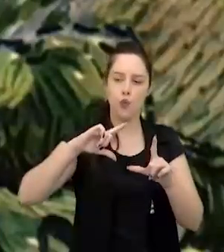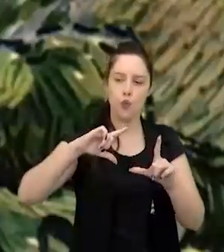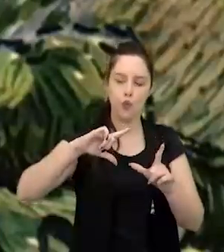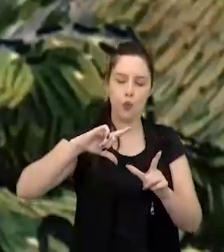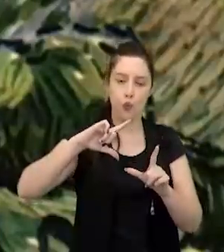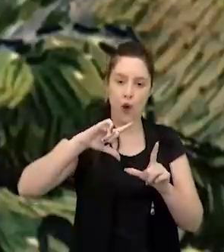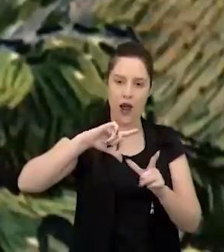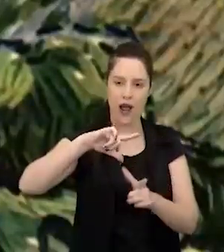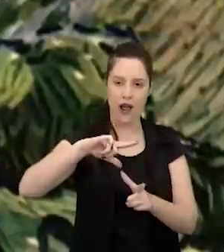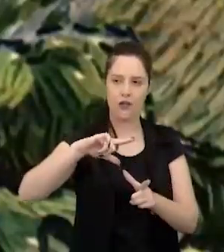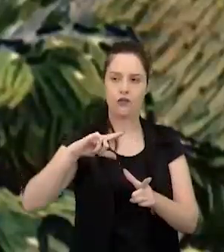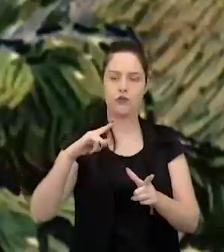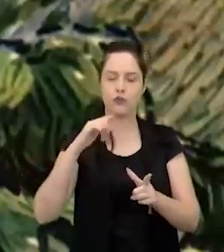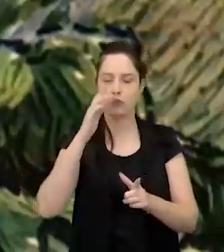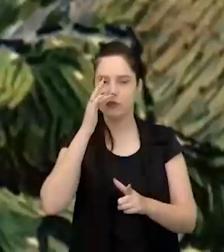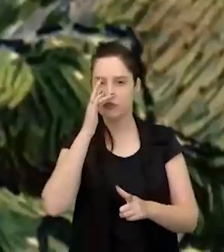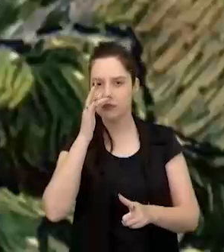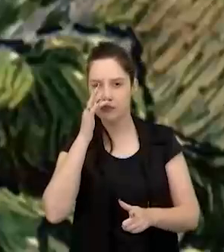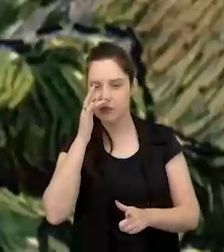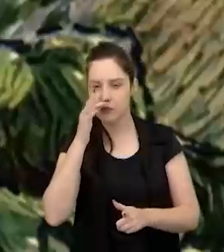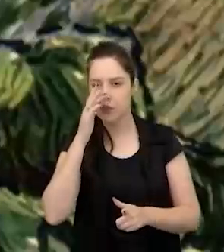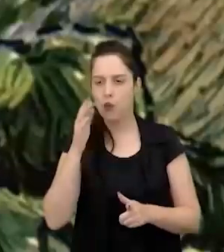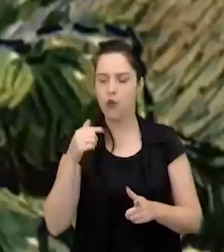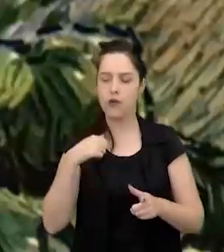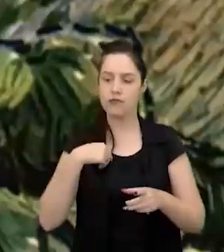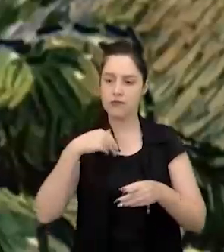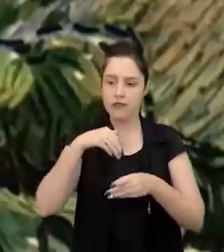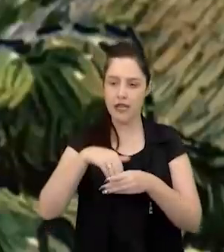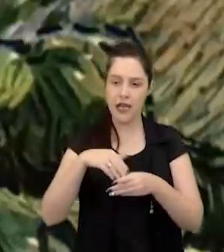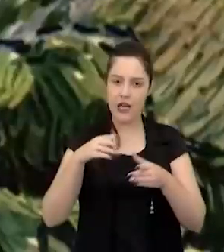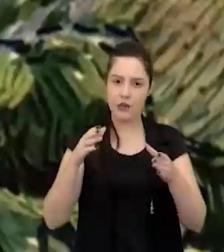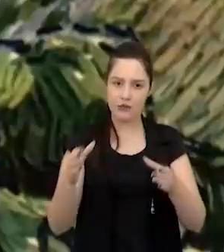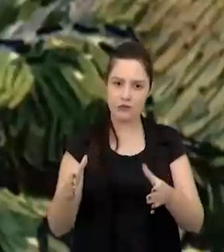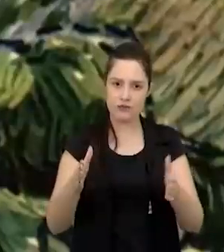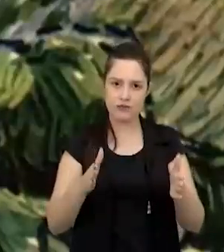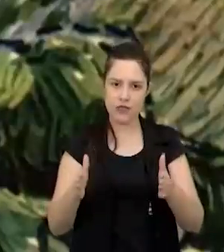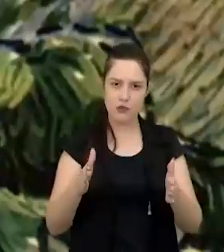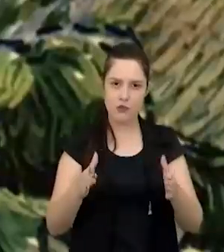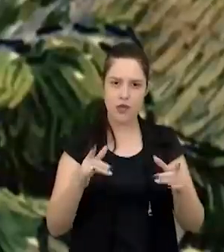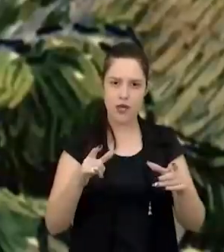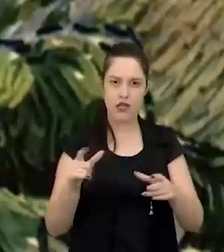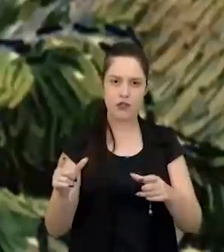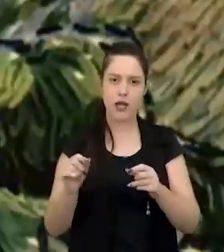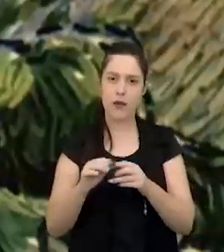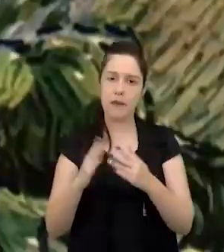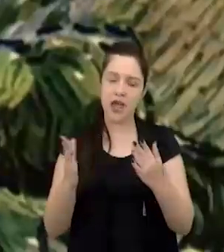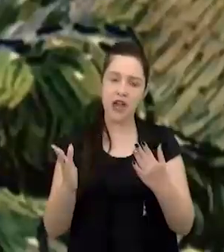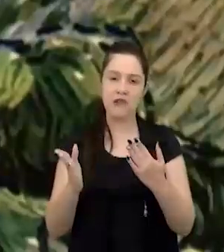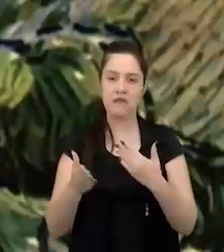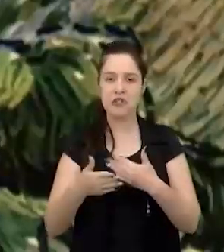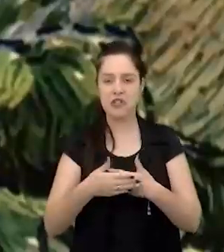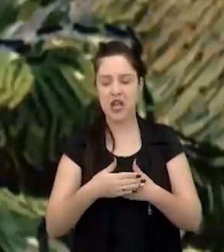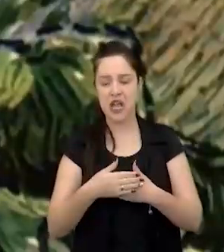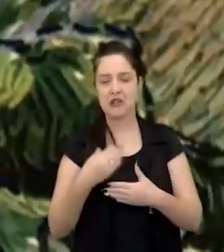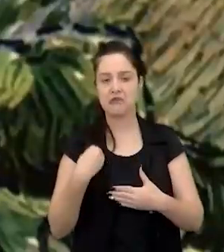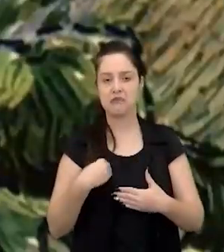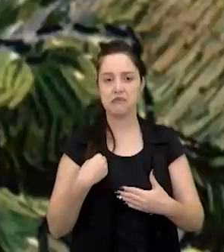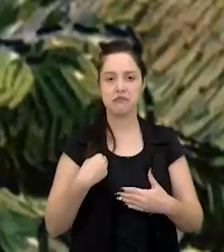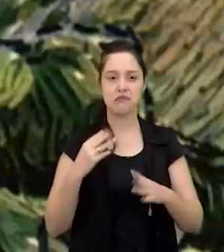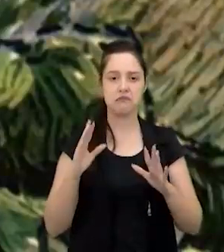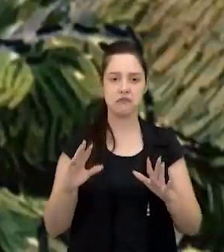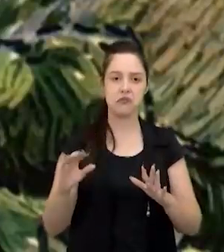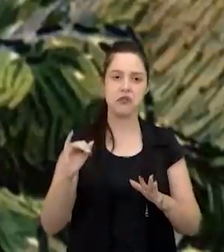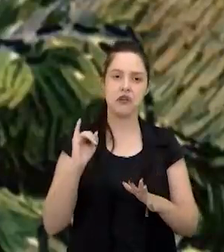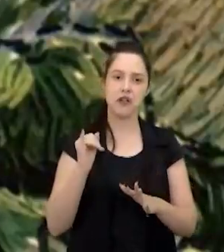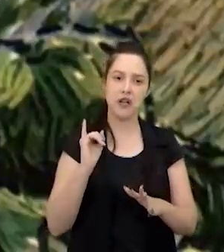mesa amarela, né? Dentro de um espaço. Esse espaço eu não sei identificar se é fechado ou aberto, mas existe uma pequena narrativa aí dentro